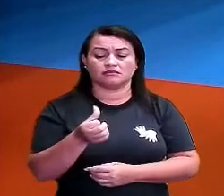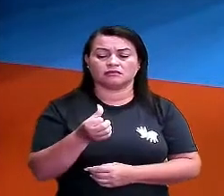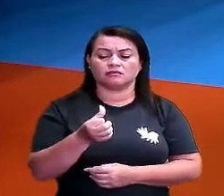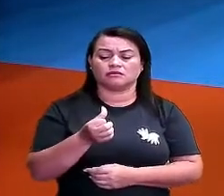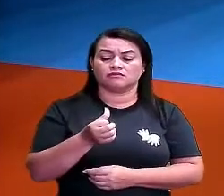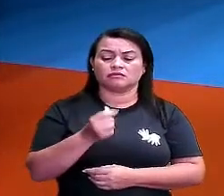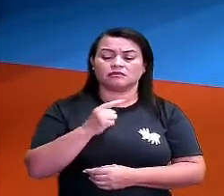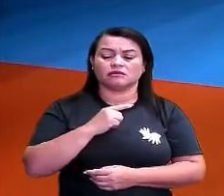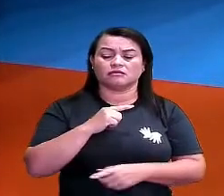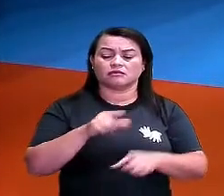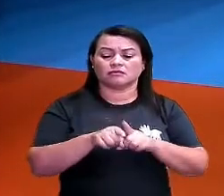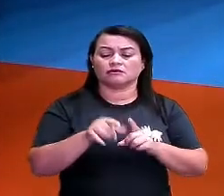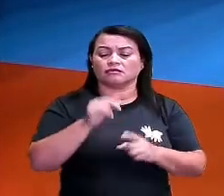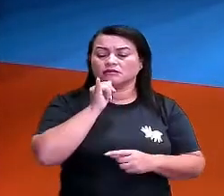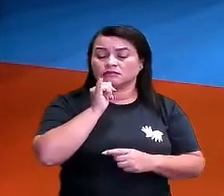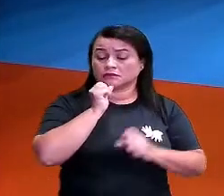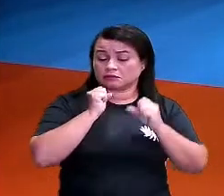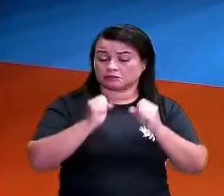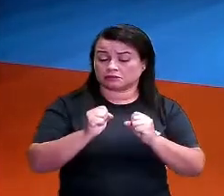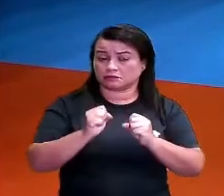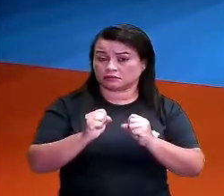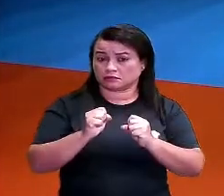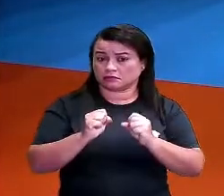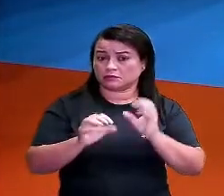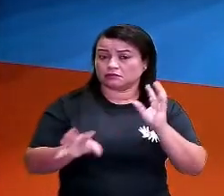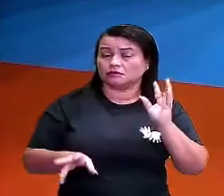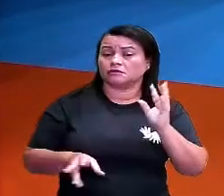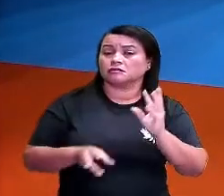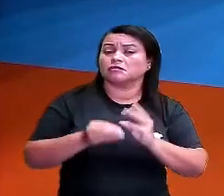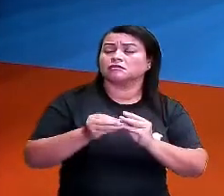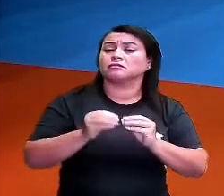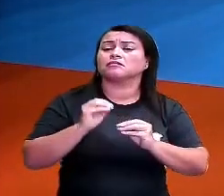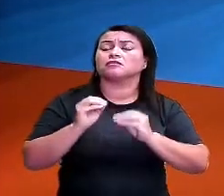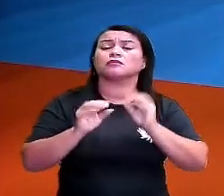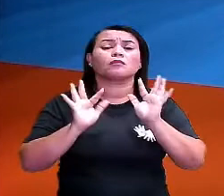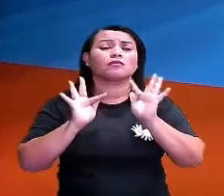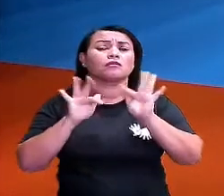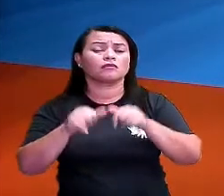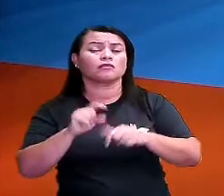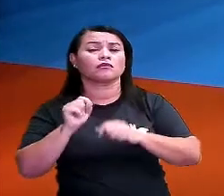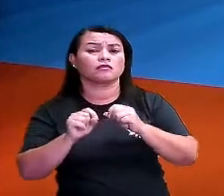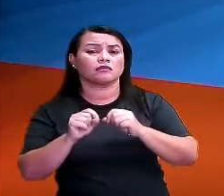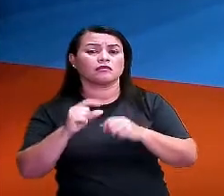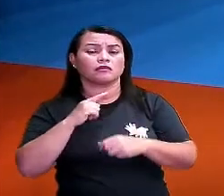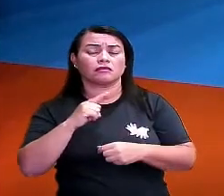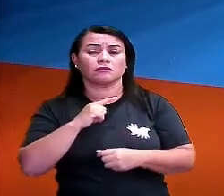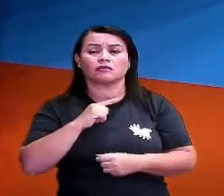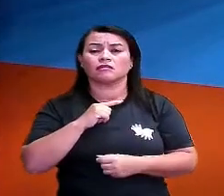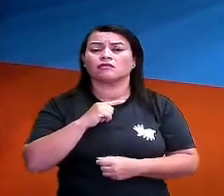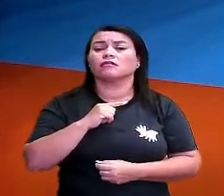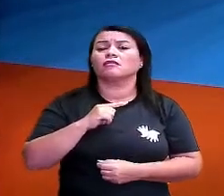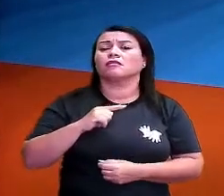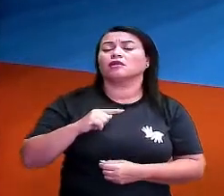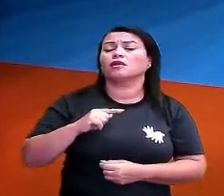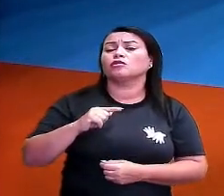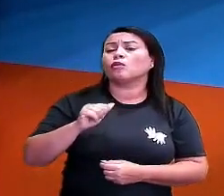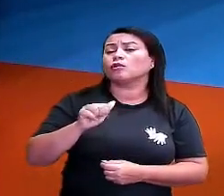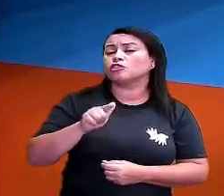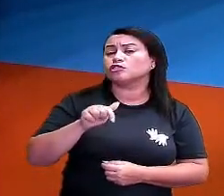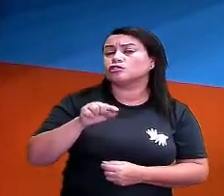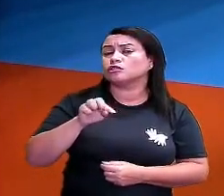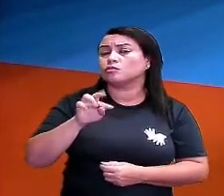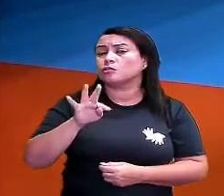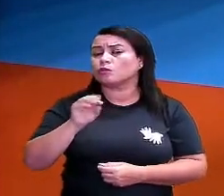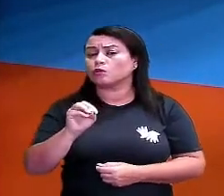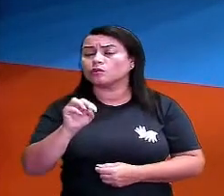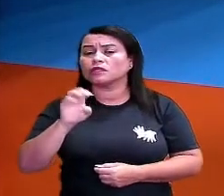partir deste exemplo, podemos concluir que no algoritmo de Euclides, da divisão de A por B, encontramos